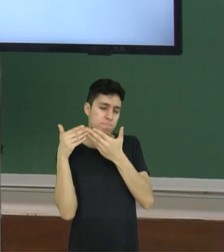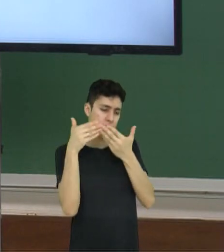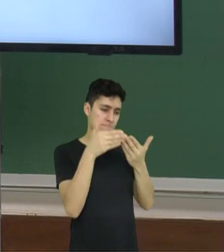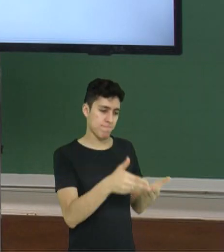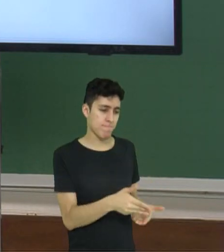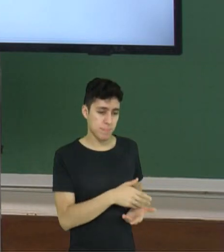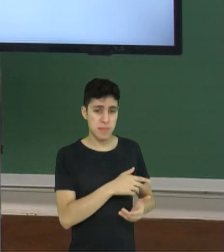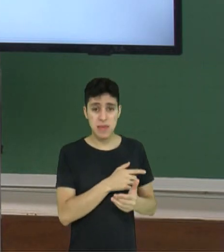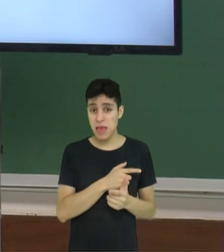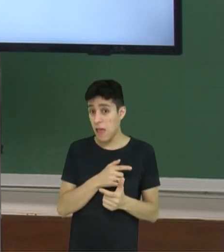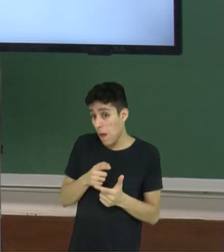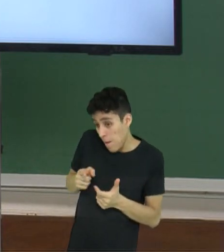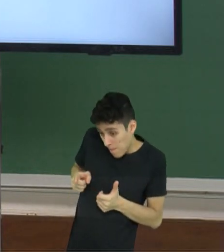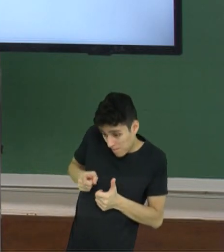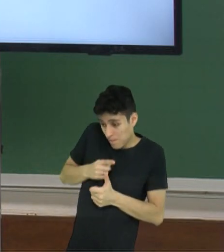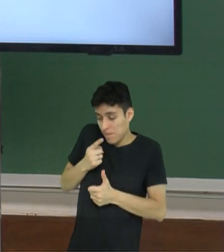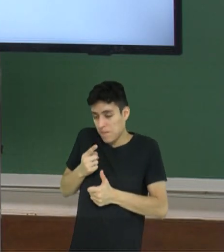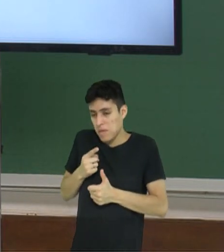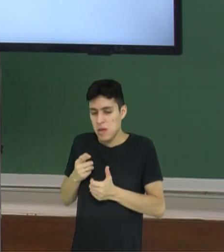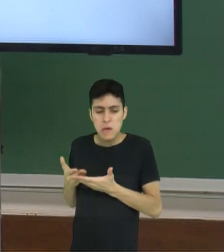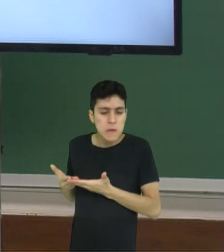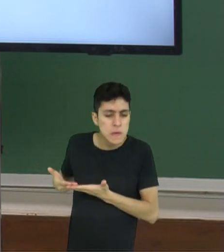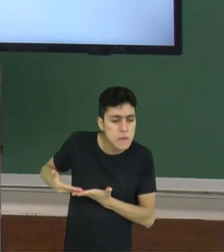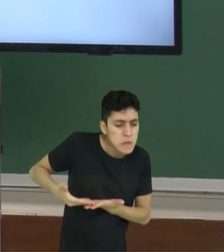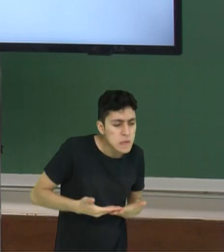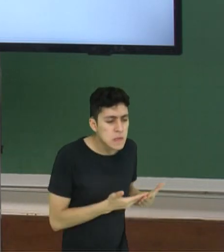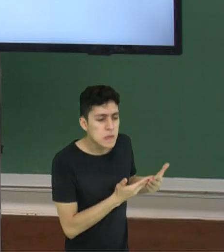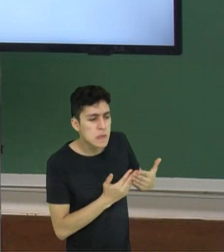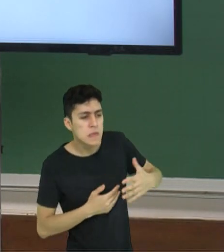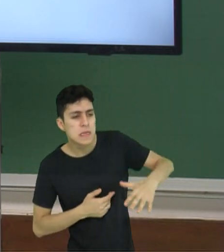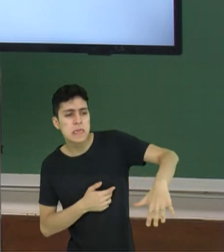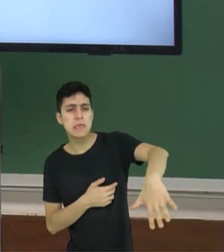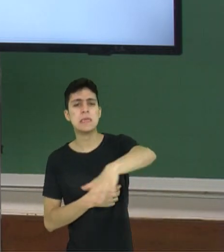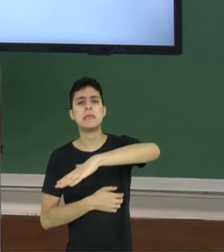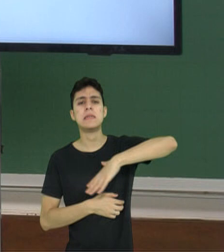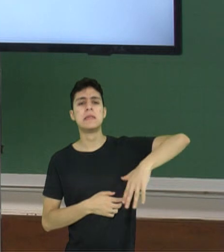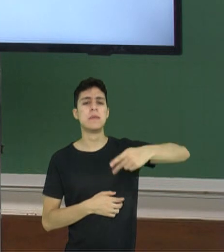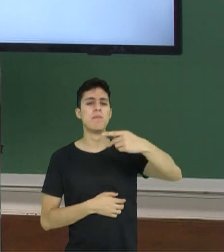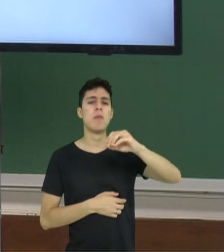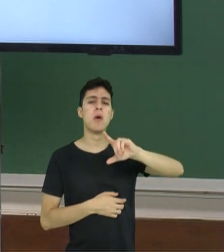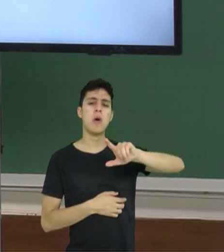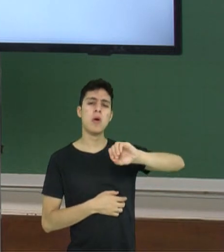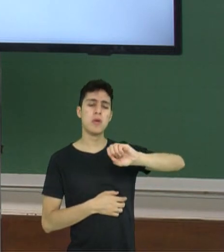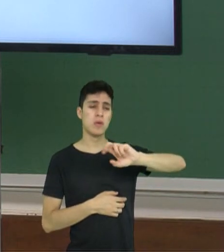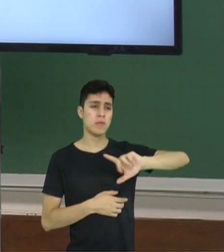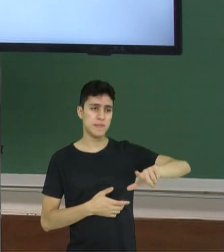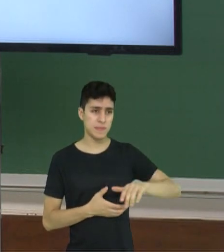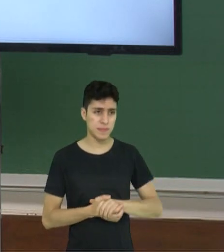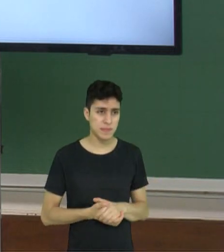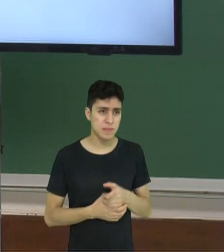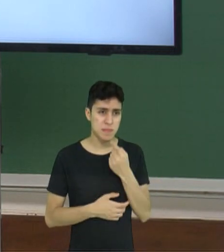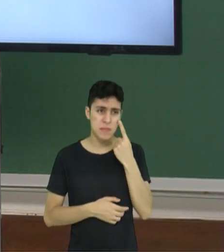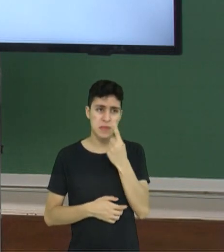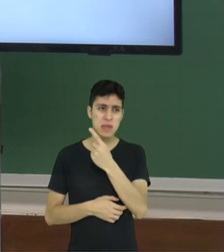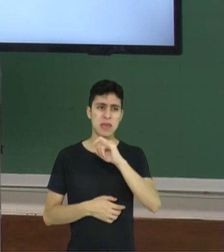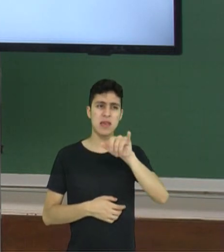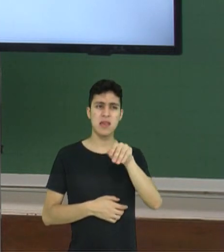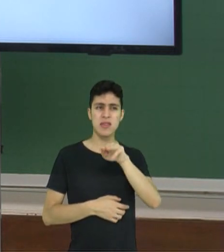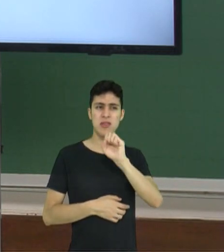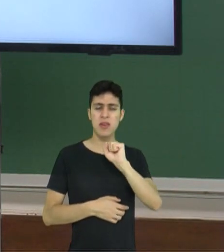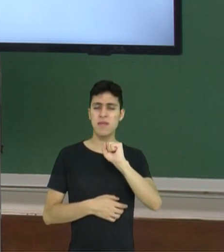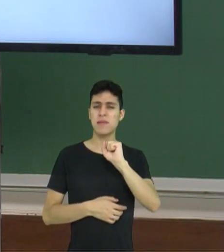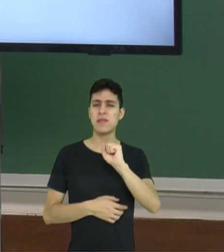primeiro a circunnavegar, ou dar uma volta aí pelo polo, foi o James Cook. Ele era